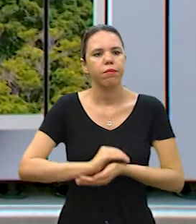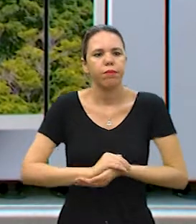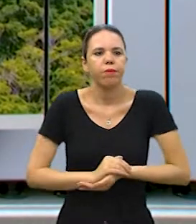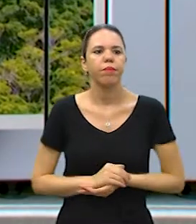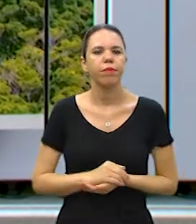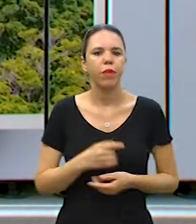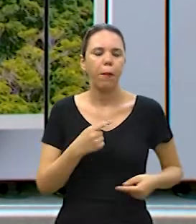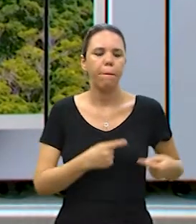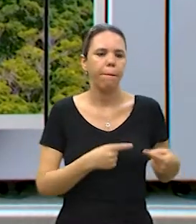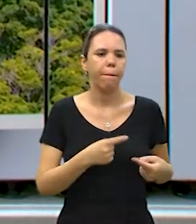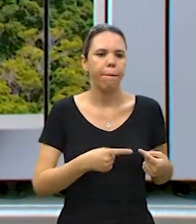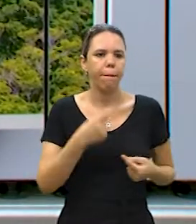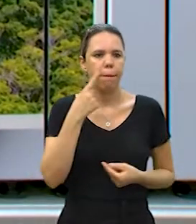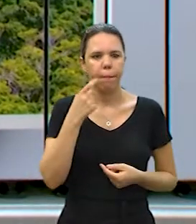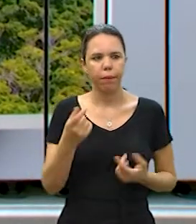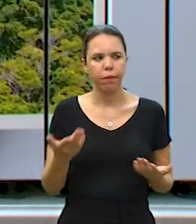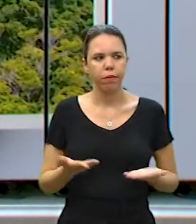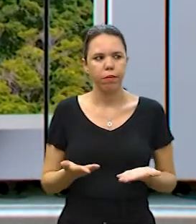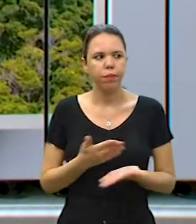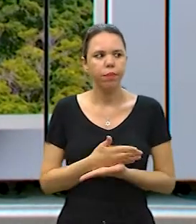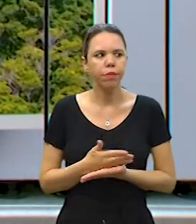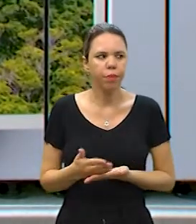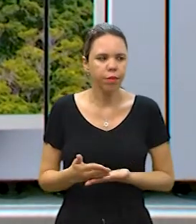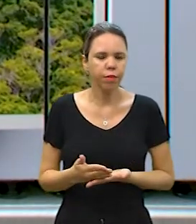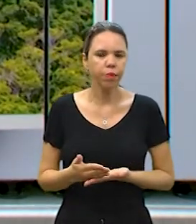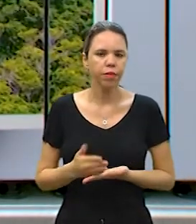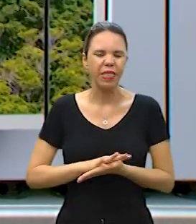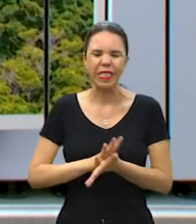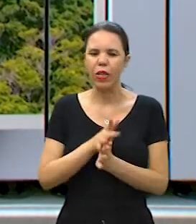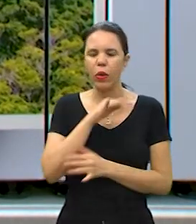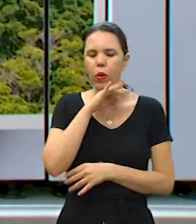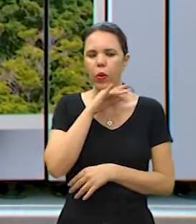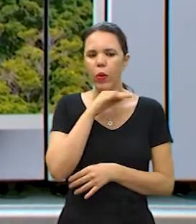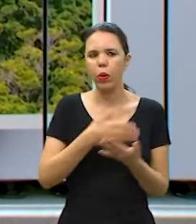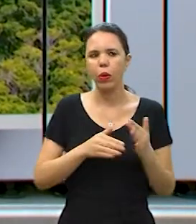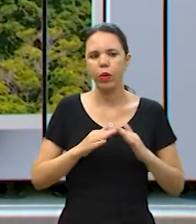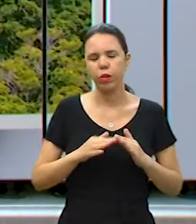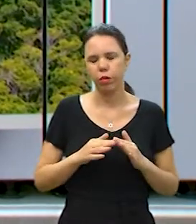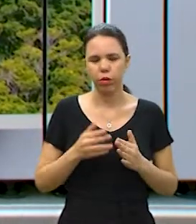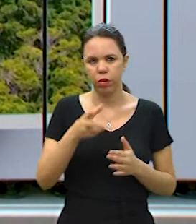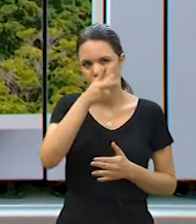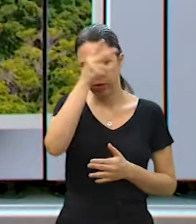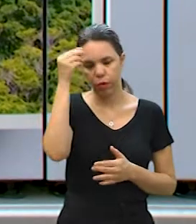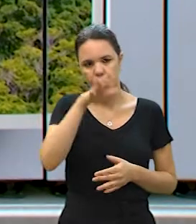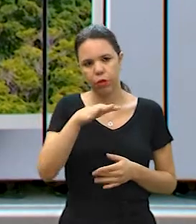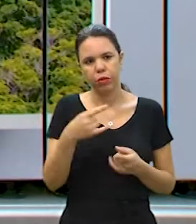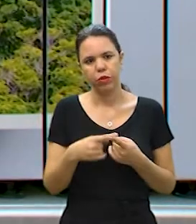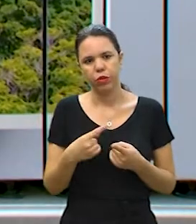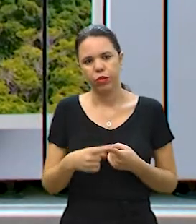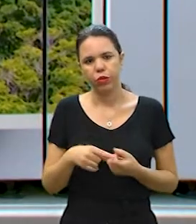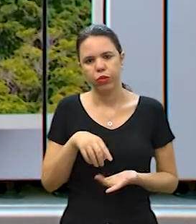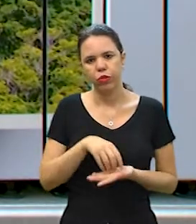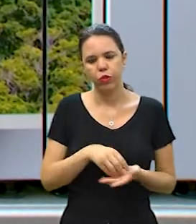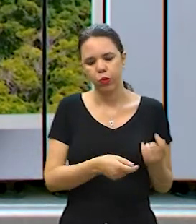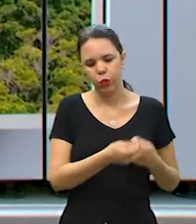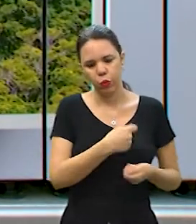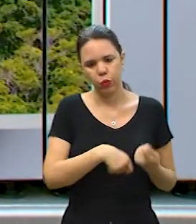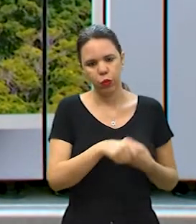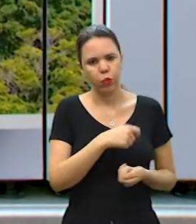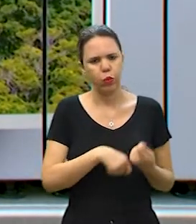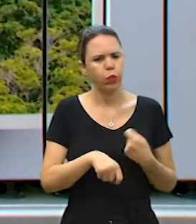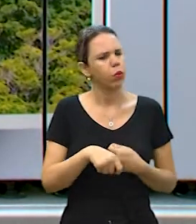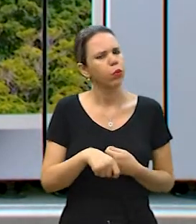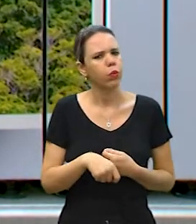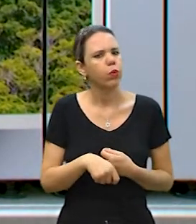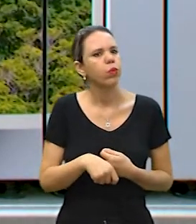Uma política bem interessante. Agora, quando começou, foi um desastre para as escolas públicas, porque para o setor administrativo,